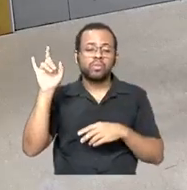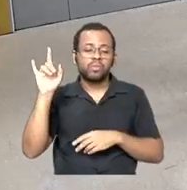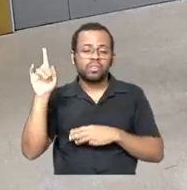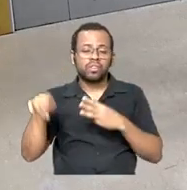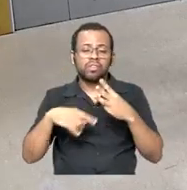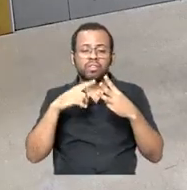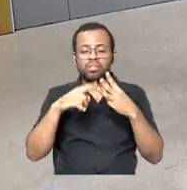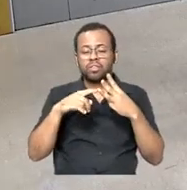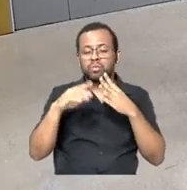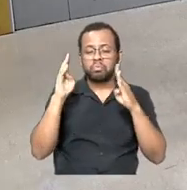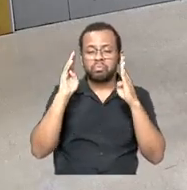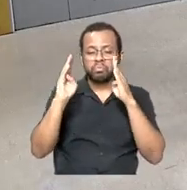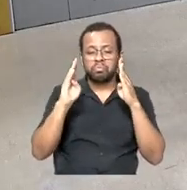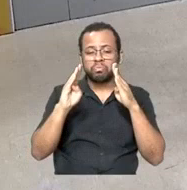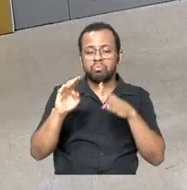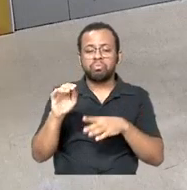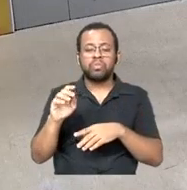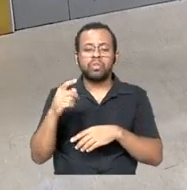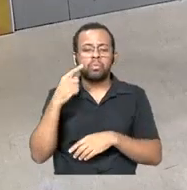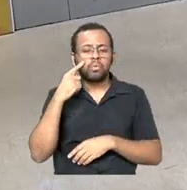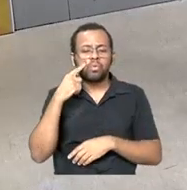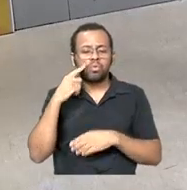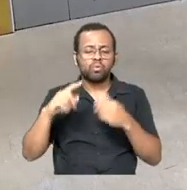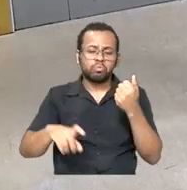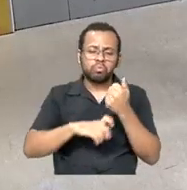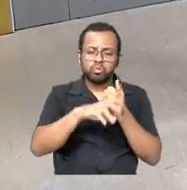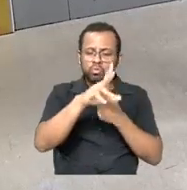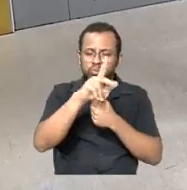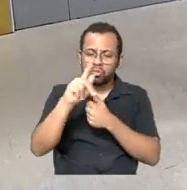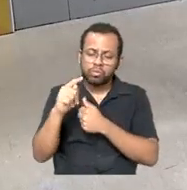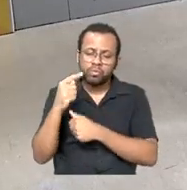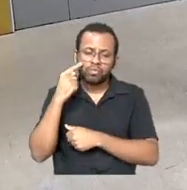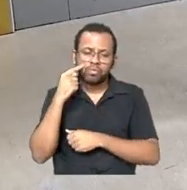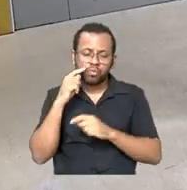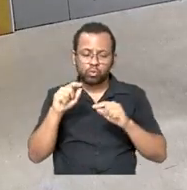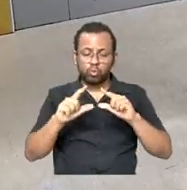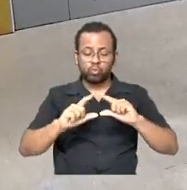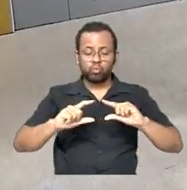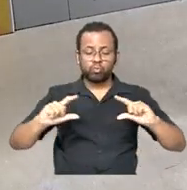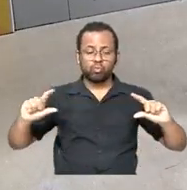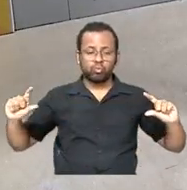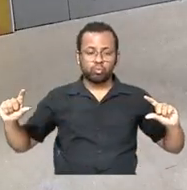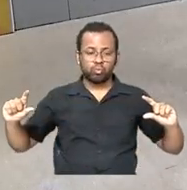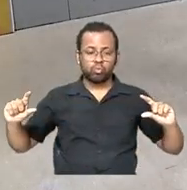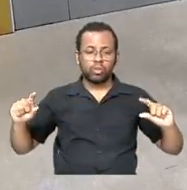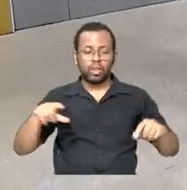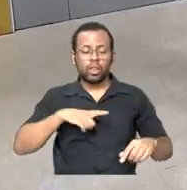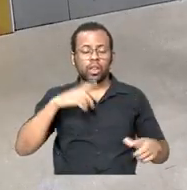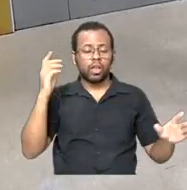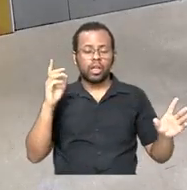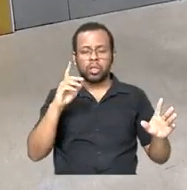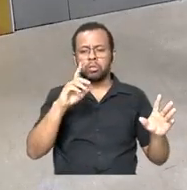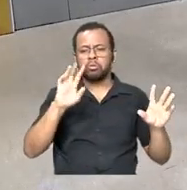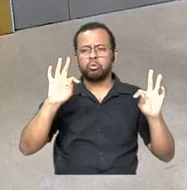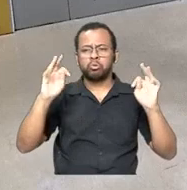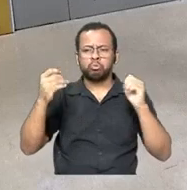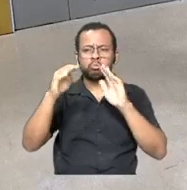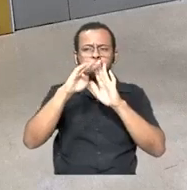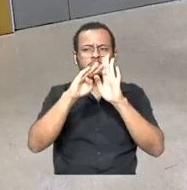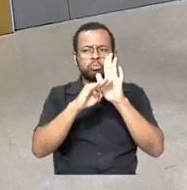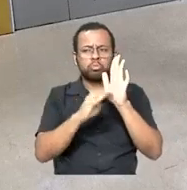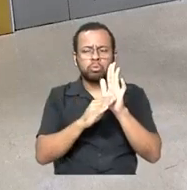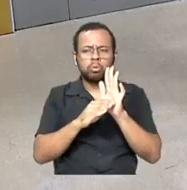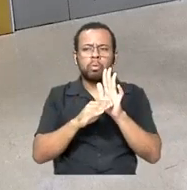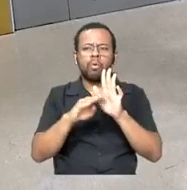oficial Esse é o nosso perfil em todas as redes e lá você fica de olho nas premiações tem um encontro completo da